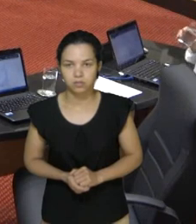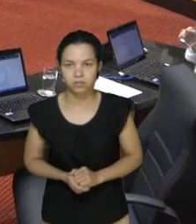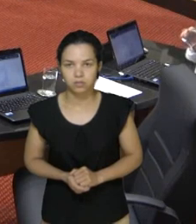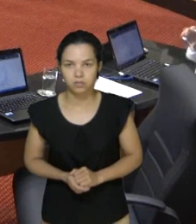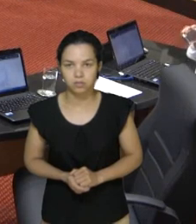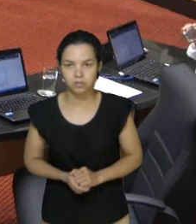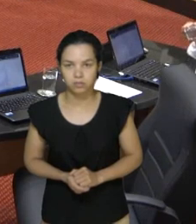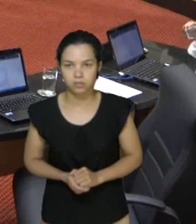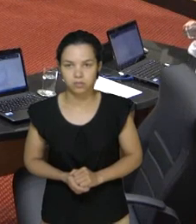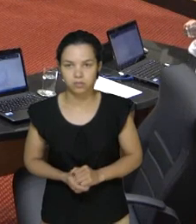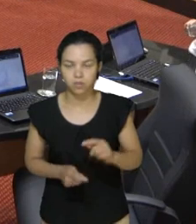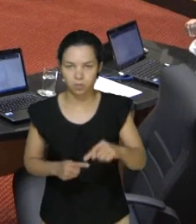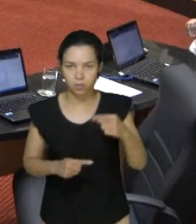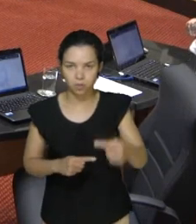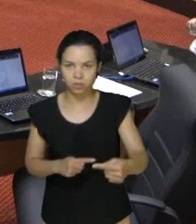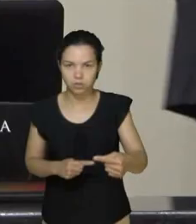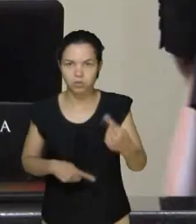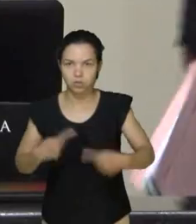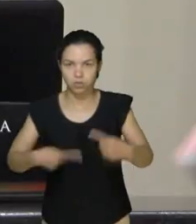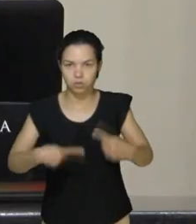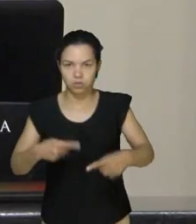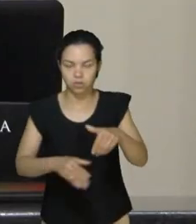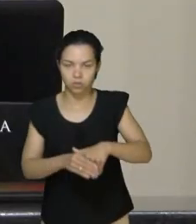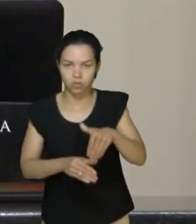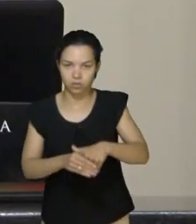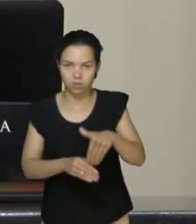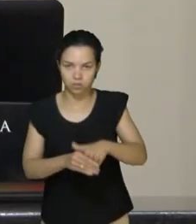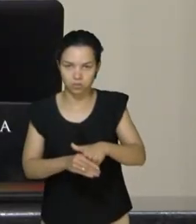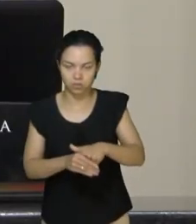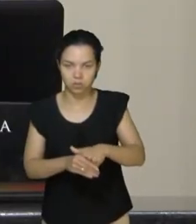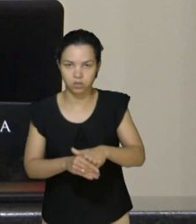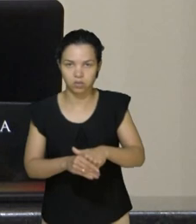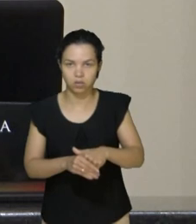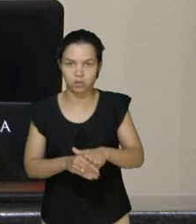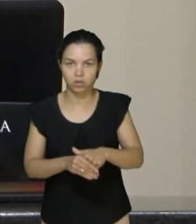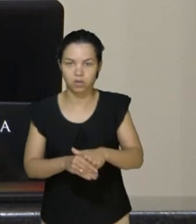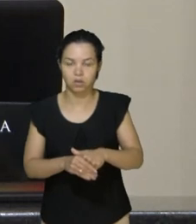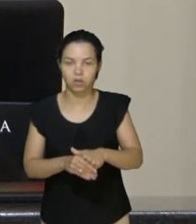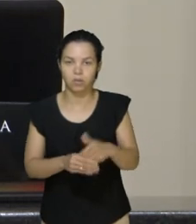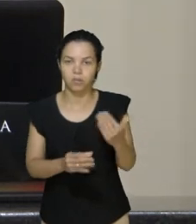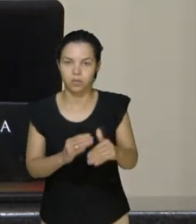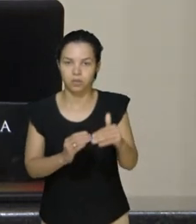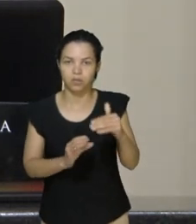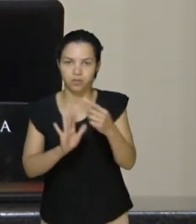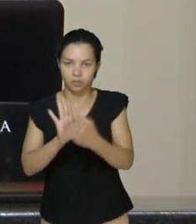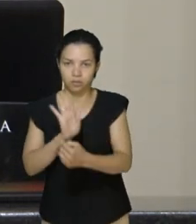O próximo. Discussão e votação em turno único da mensagem de veto